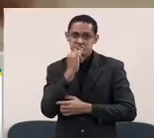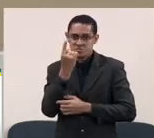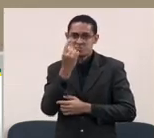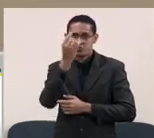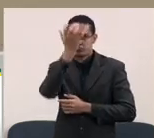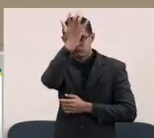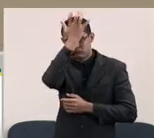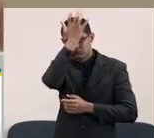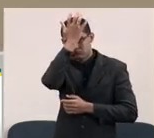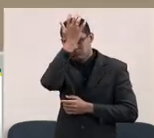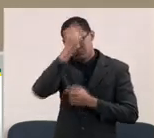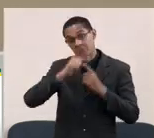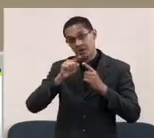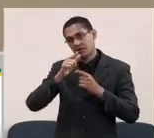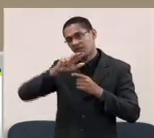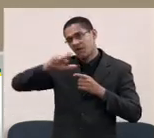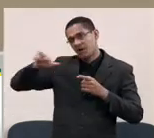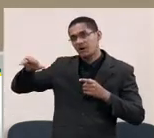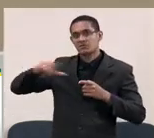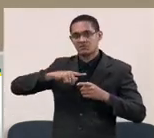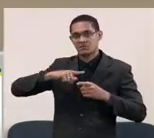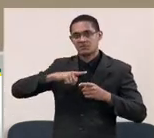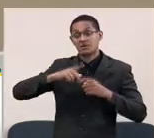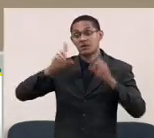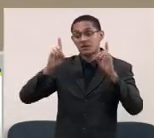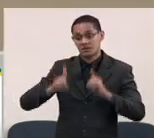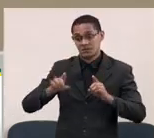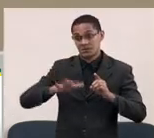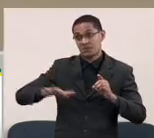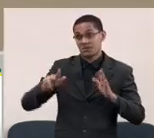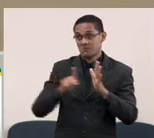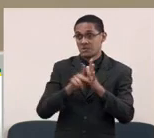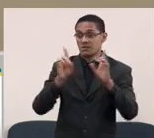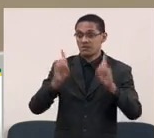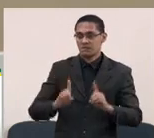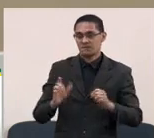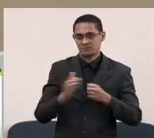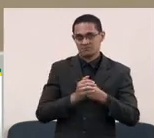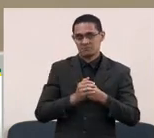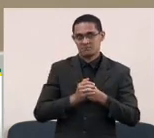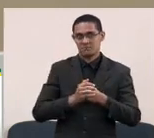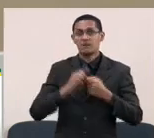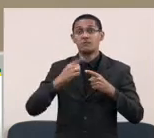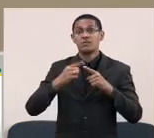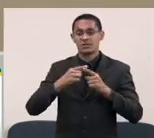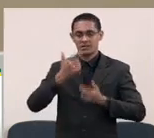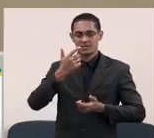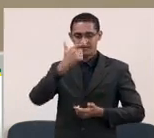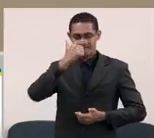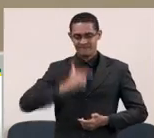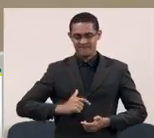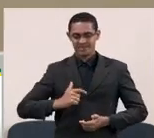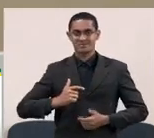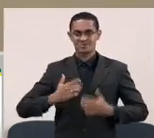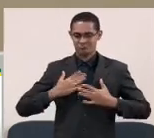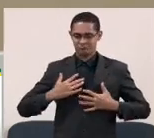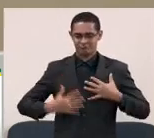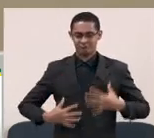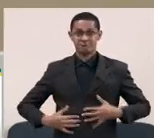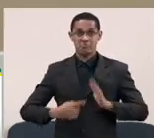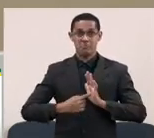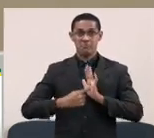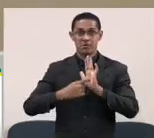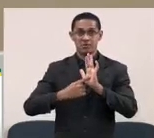que caracterizam-se como deficiências ocultas, que o físico não demonstra que aquela criança, que